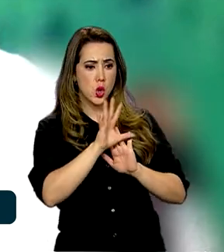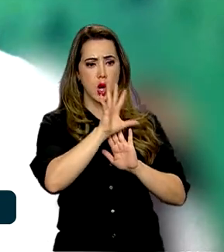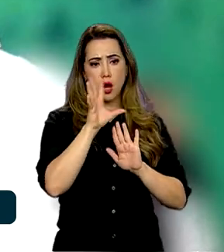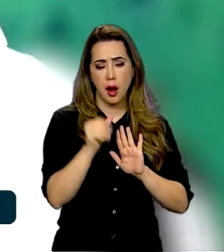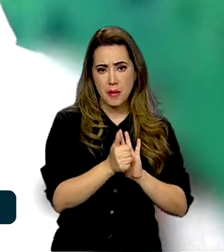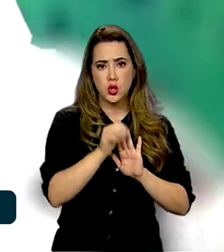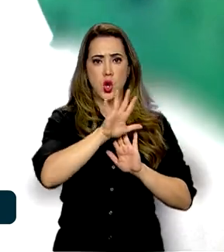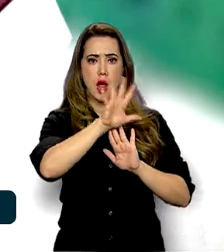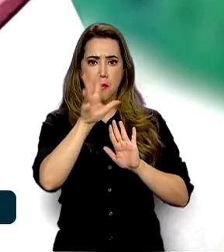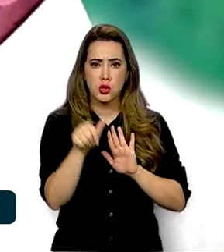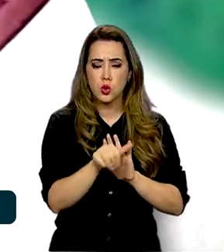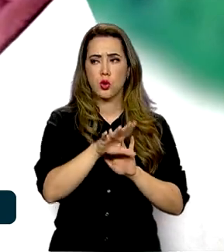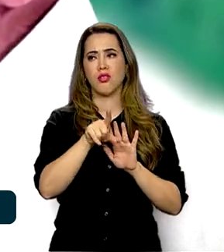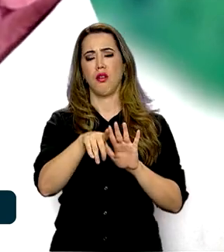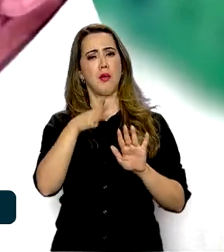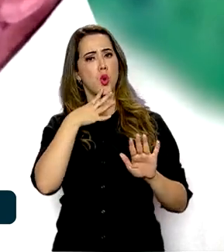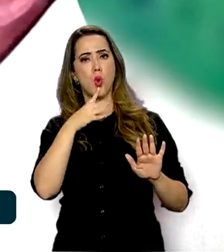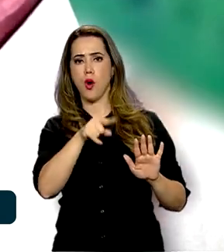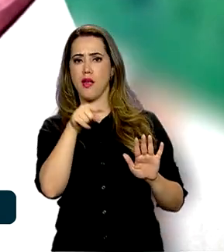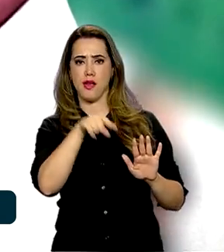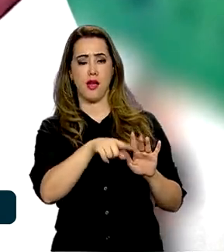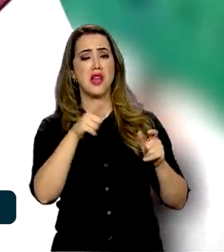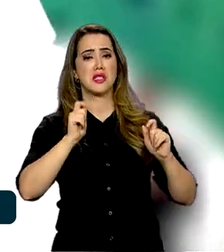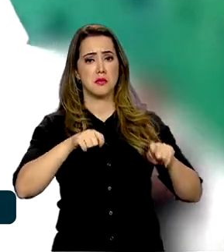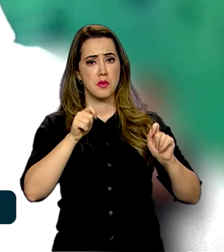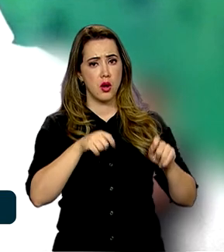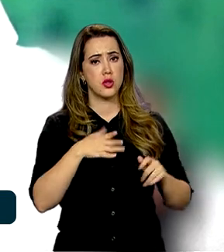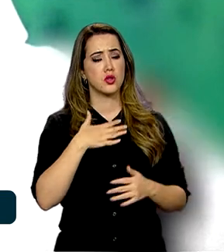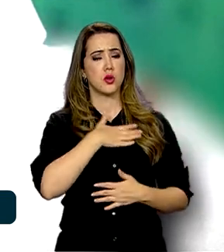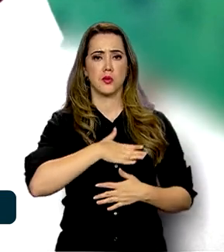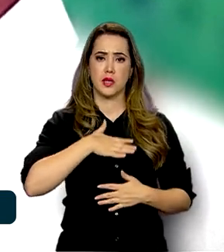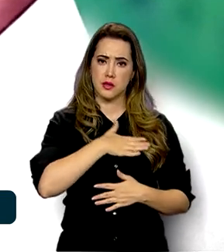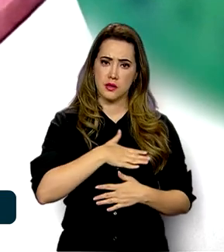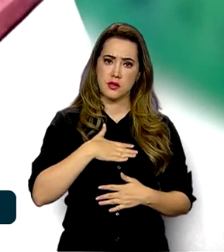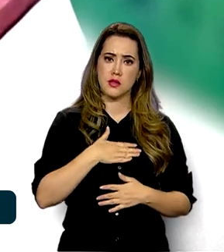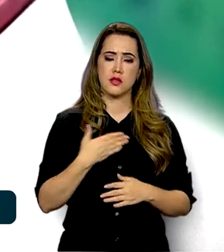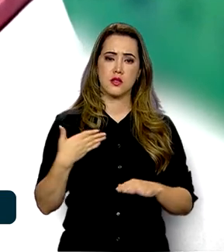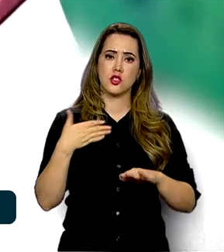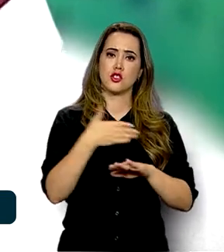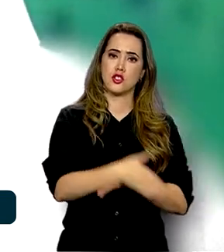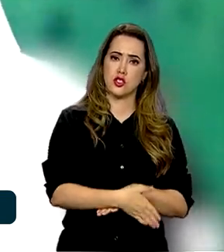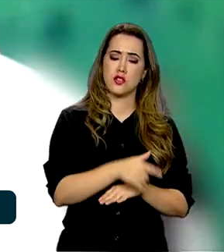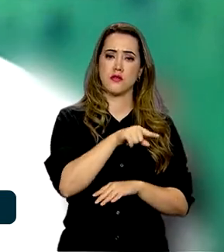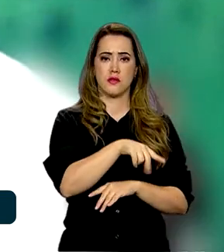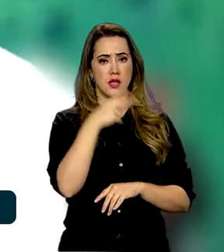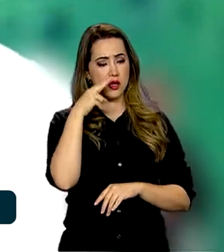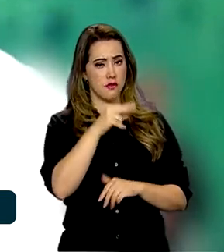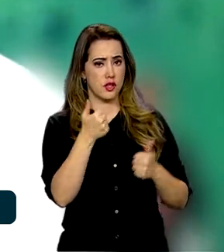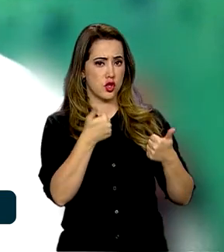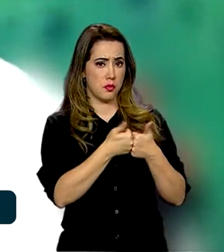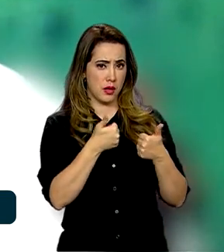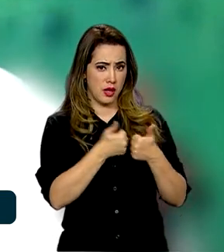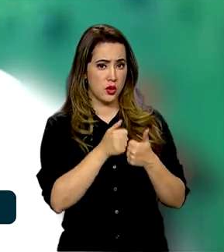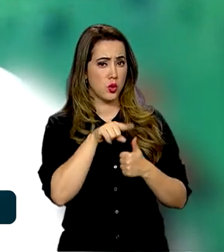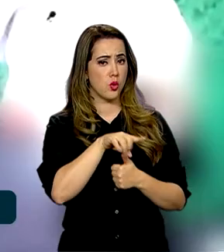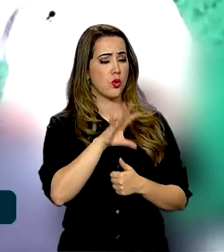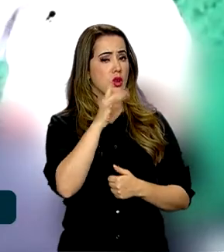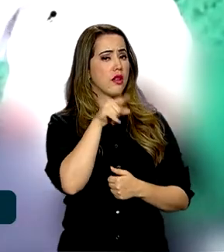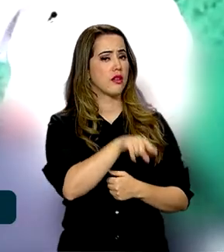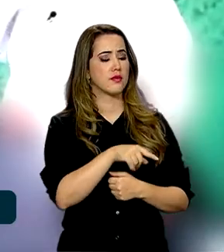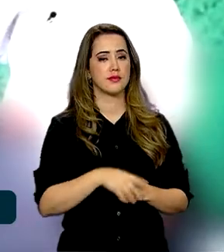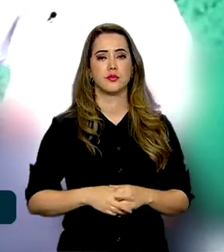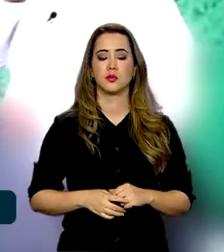não sabem o que é a Amazônia, terão o direito, o prazer de vir à Amazônia, ver de perto o que que é isso.